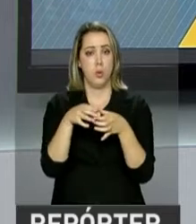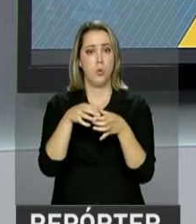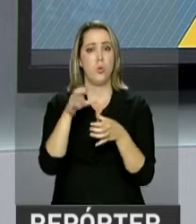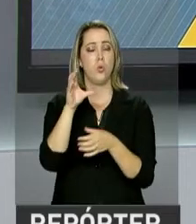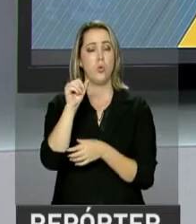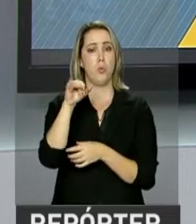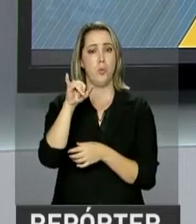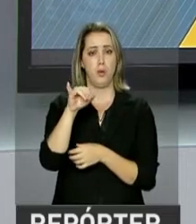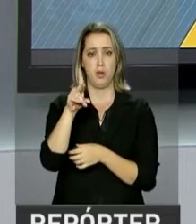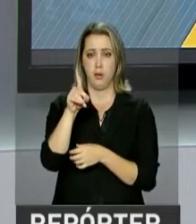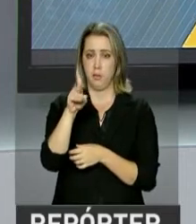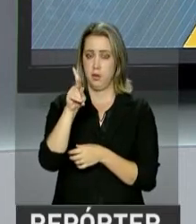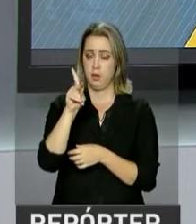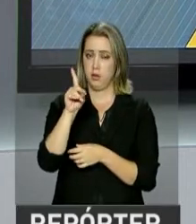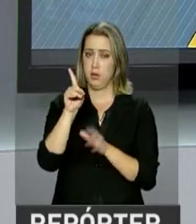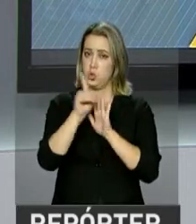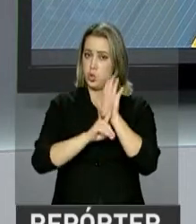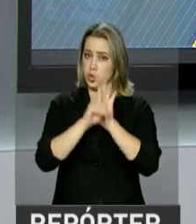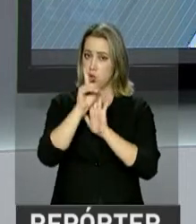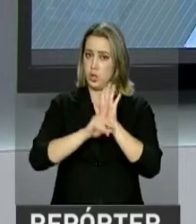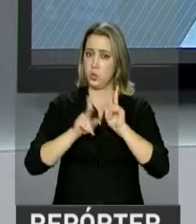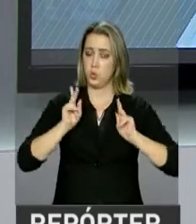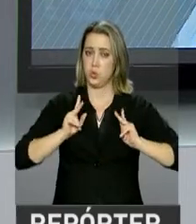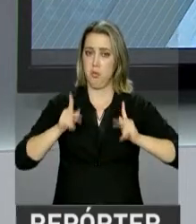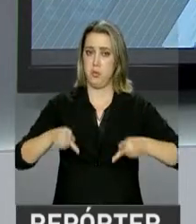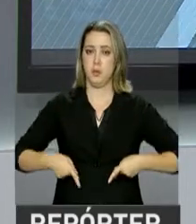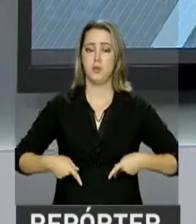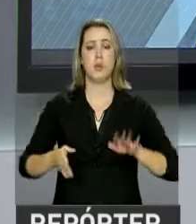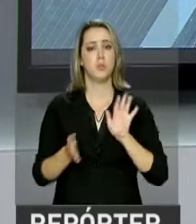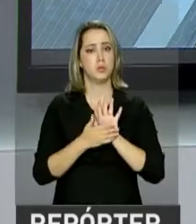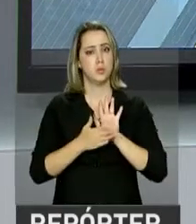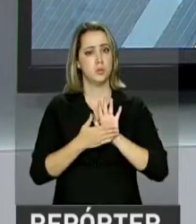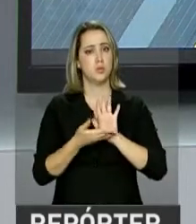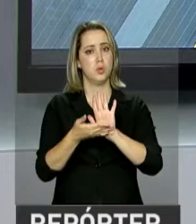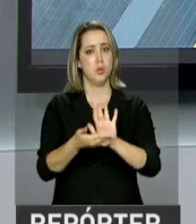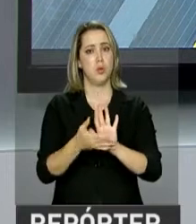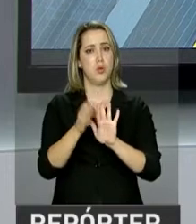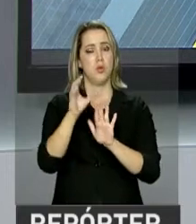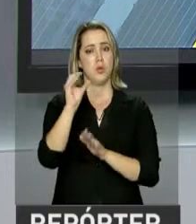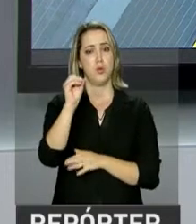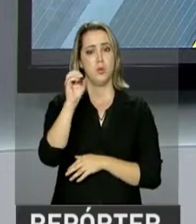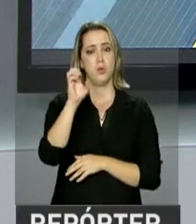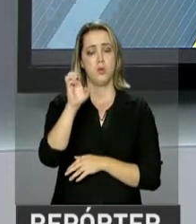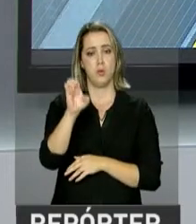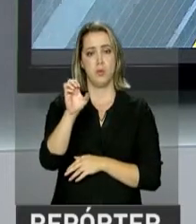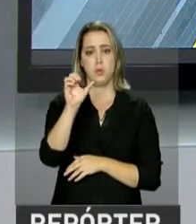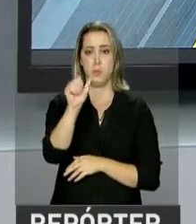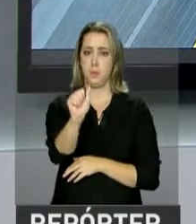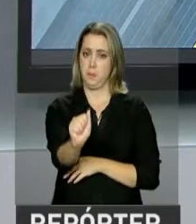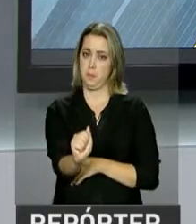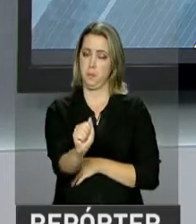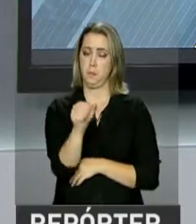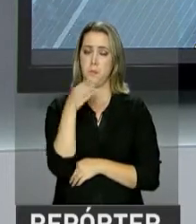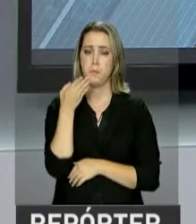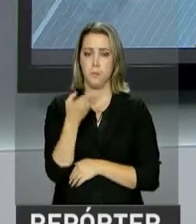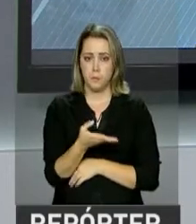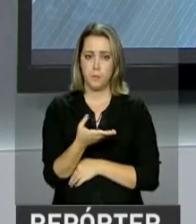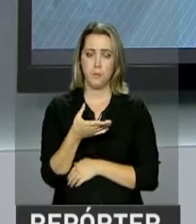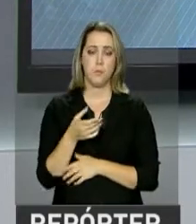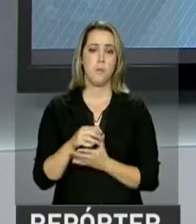provisã apresentou sua proposta de trabalho ao conselho permanente da organização dos estados